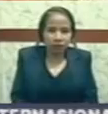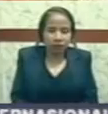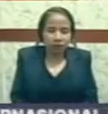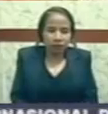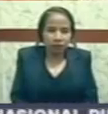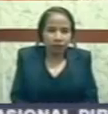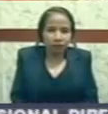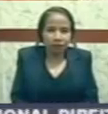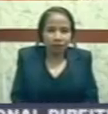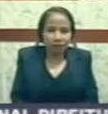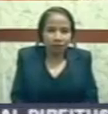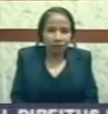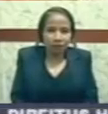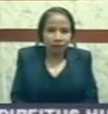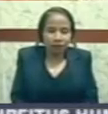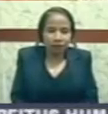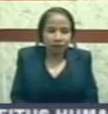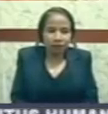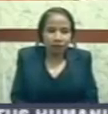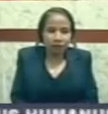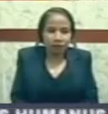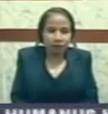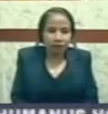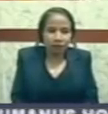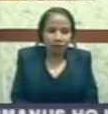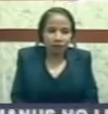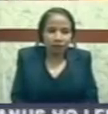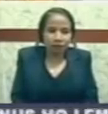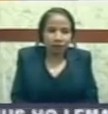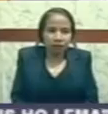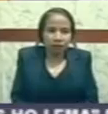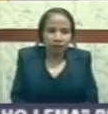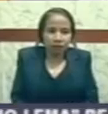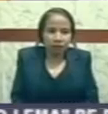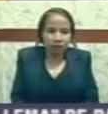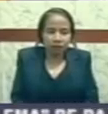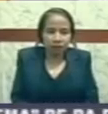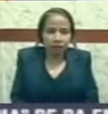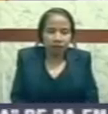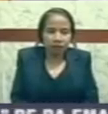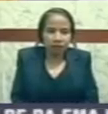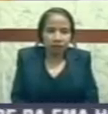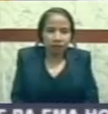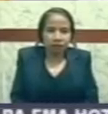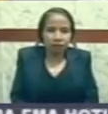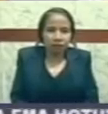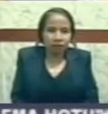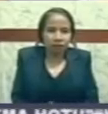liba, isa sa un parte da dernian, termina. Da daune, husi parte meza Parlamento Nacional,